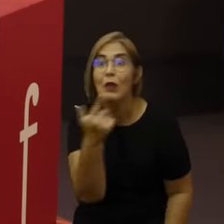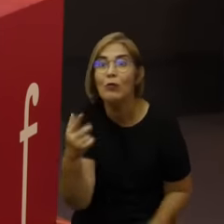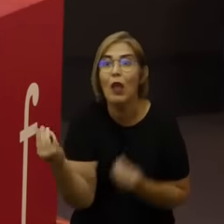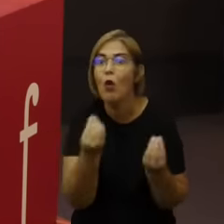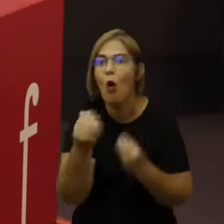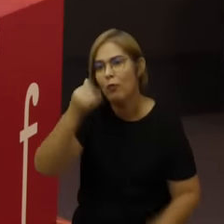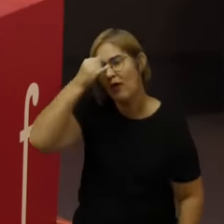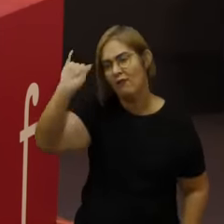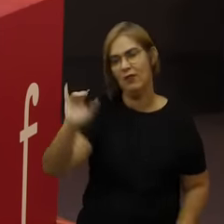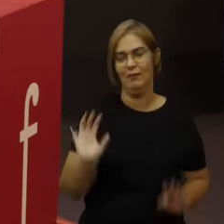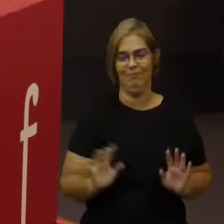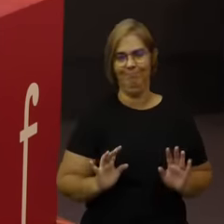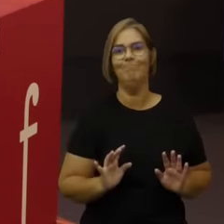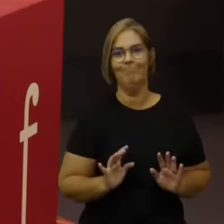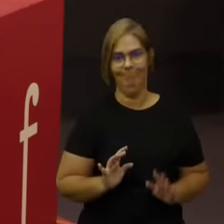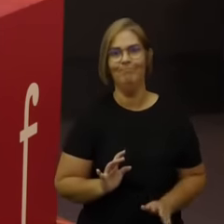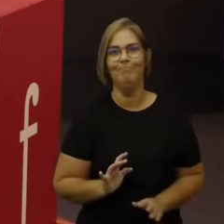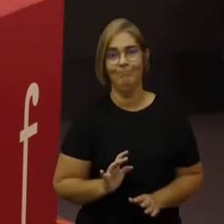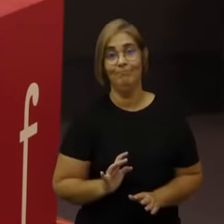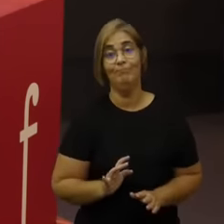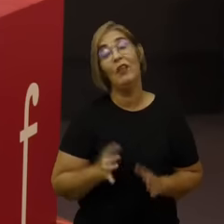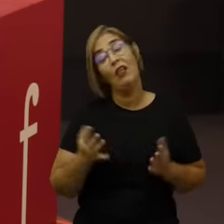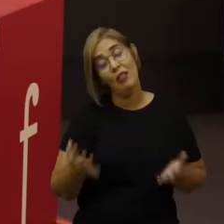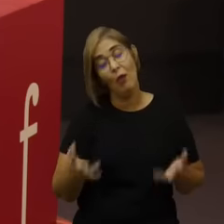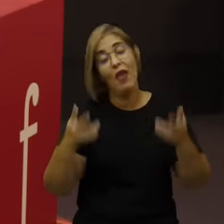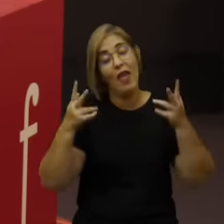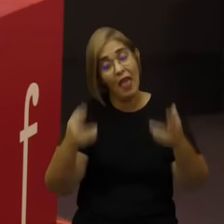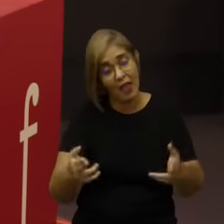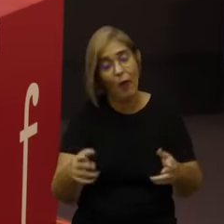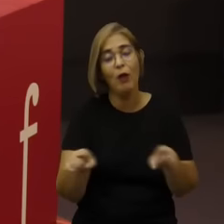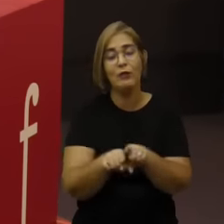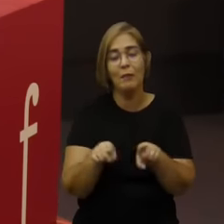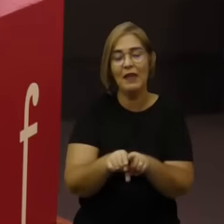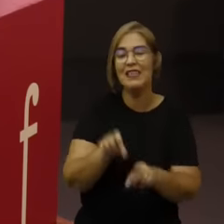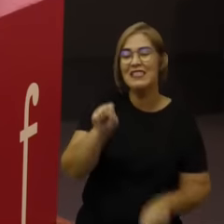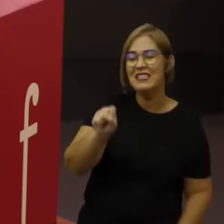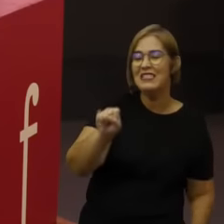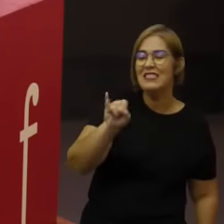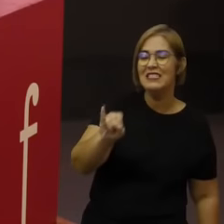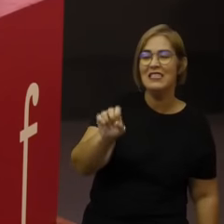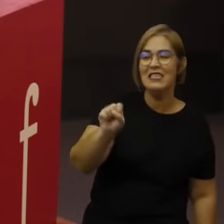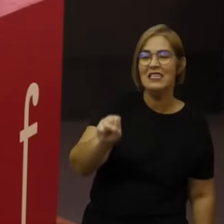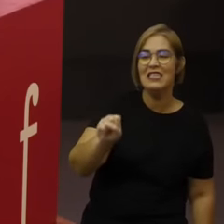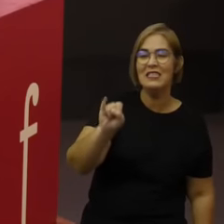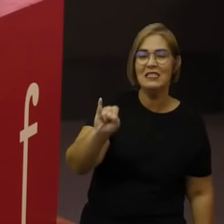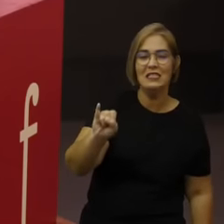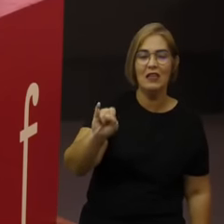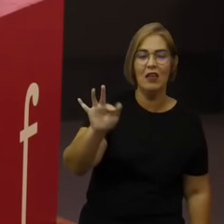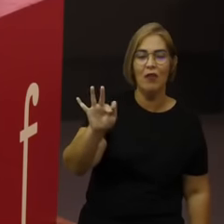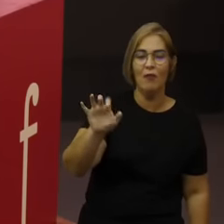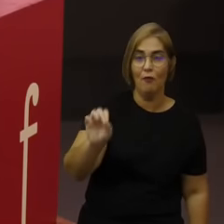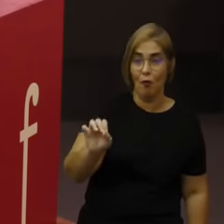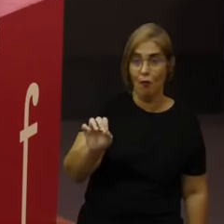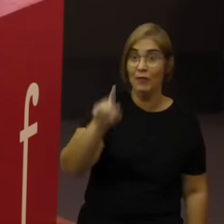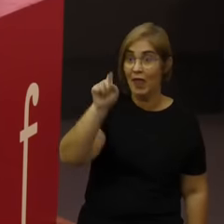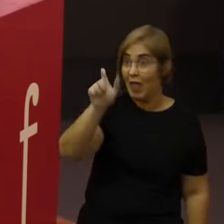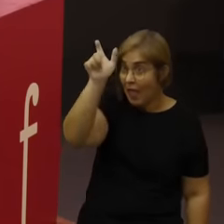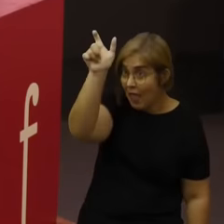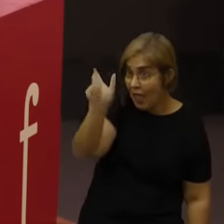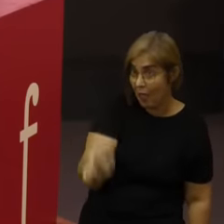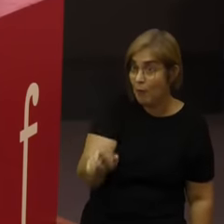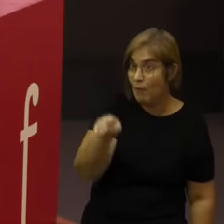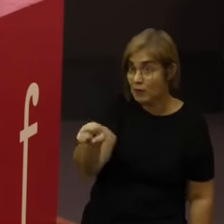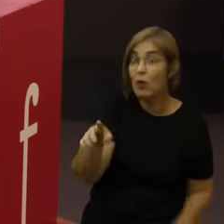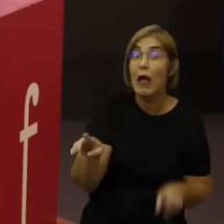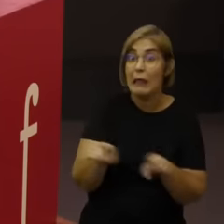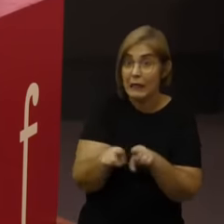Então, é o que ocorre com Sissifo. Sissifu é uma figura também conhecida